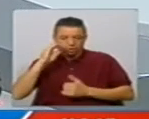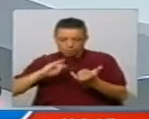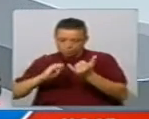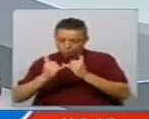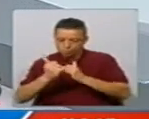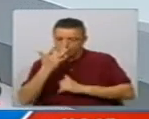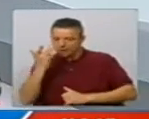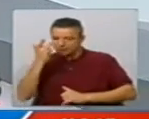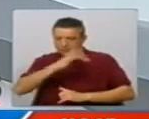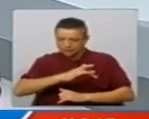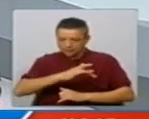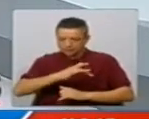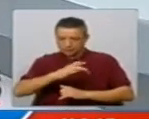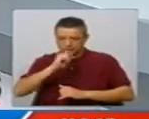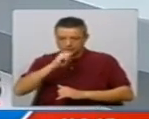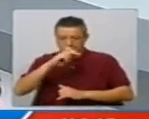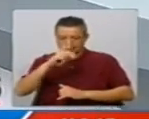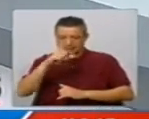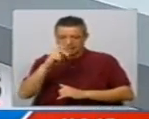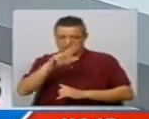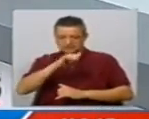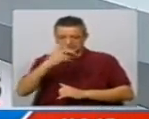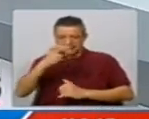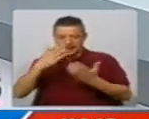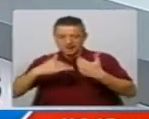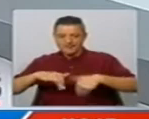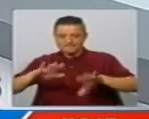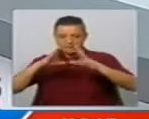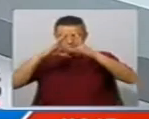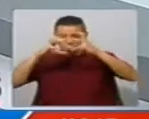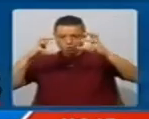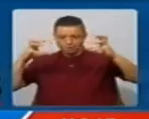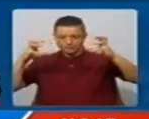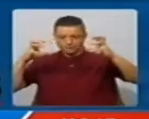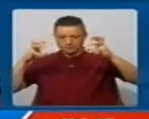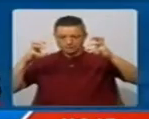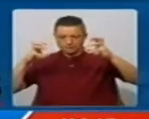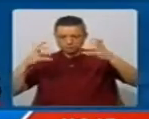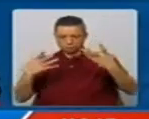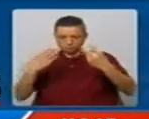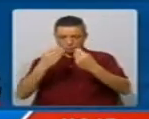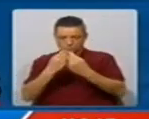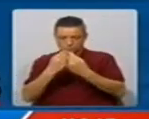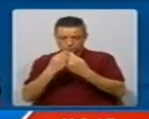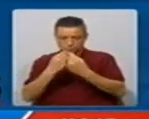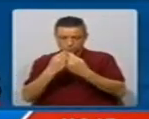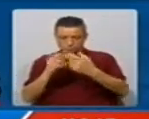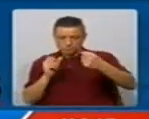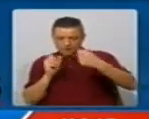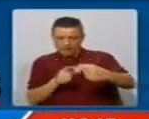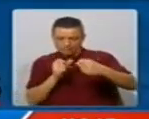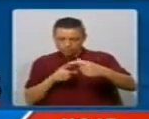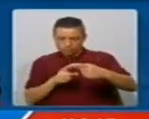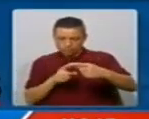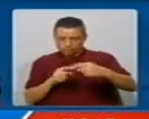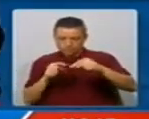que existe no centro da nossa galáxia. Eu devo dizer que foi uma nuvem que criou alguma emoção junto dos nossos telespectadores. Recebi vários e-mails de alguns telespectadores